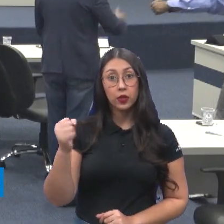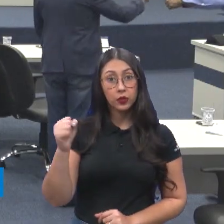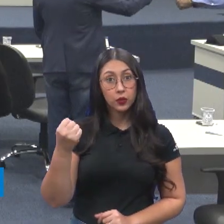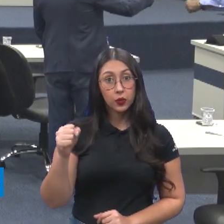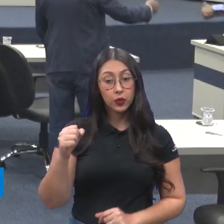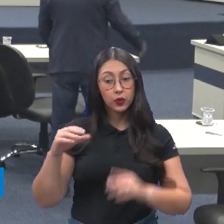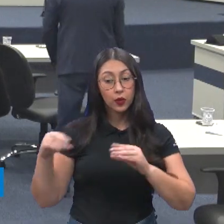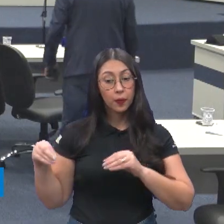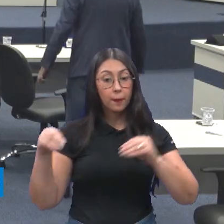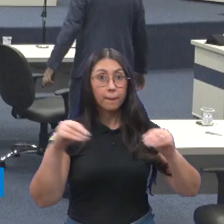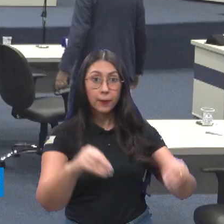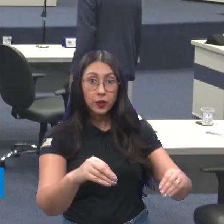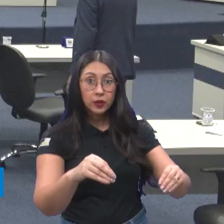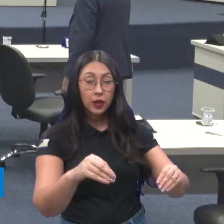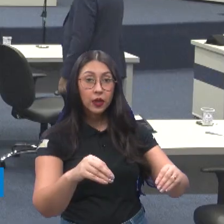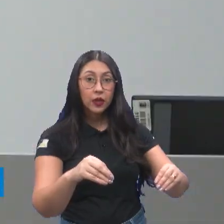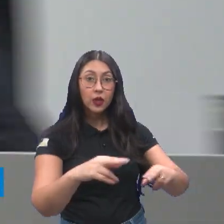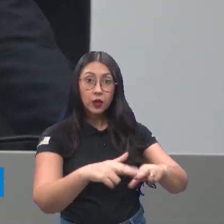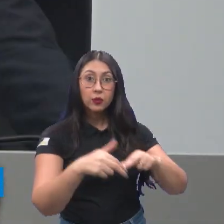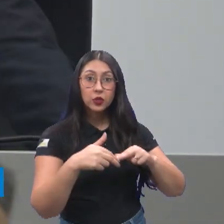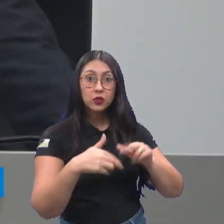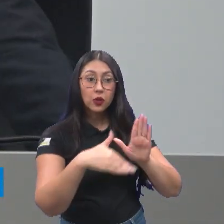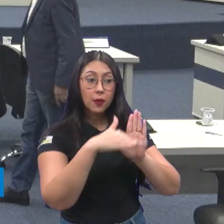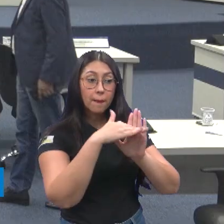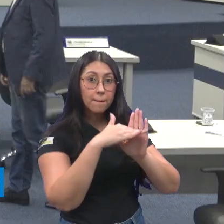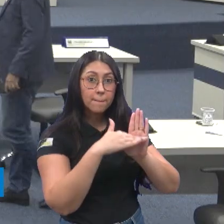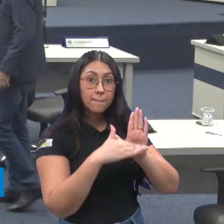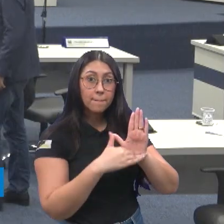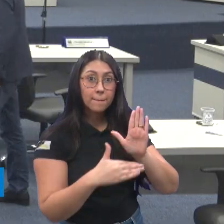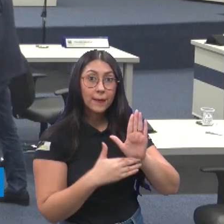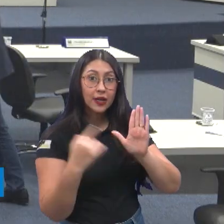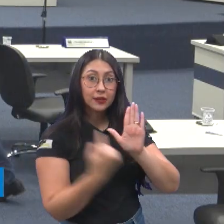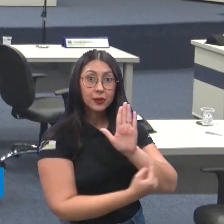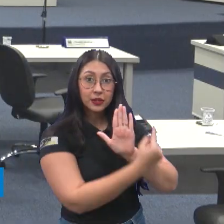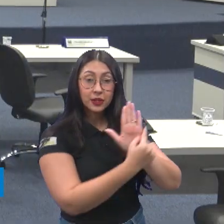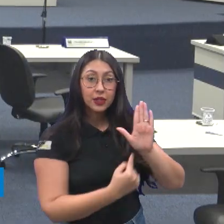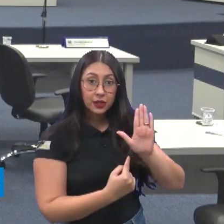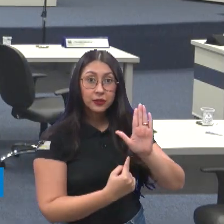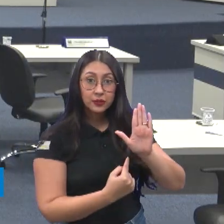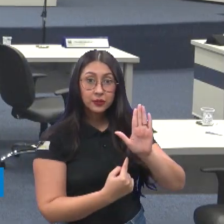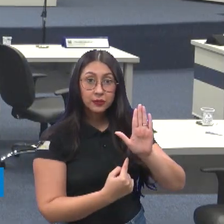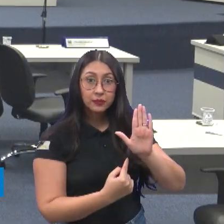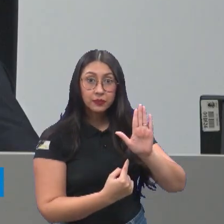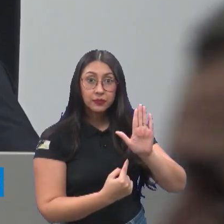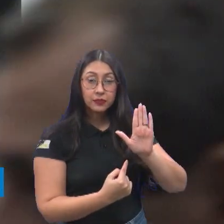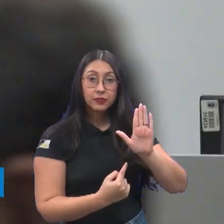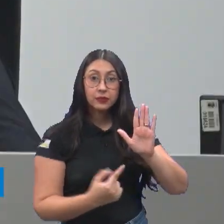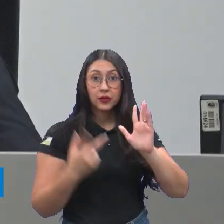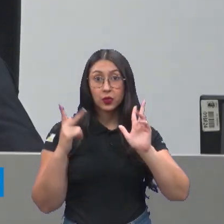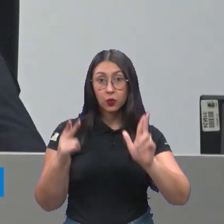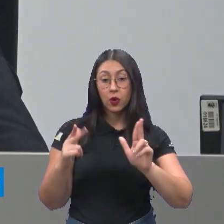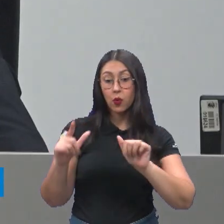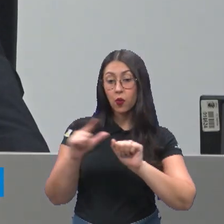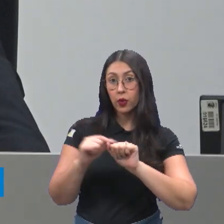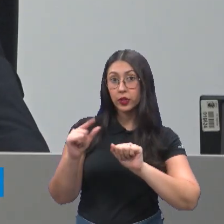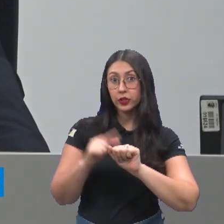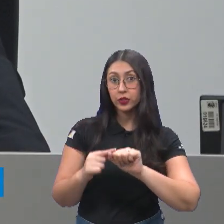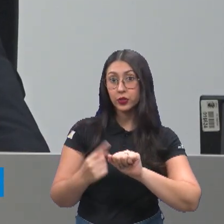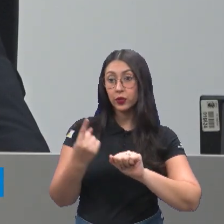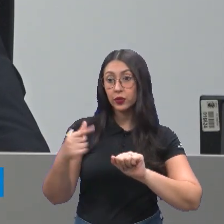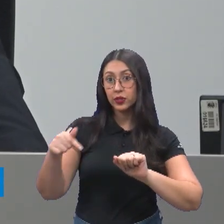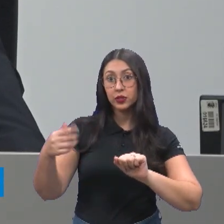19848/2025, os demais itens da ordem do dia encontram sobrestados, conforme determina o artigo 74 da Lei Orgânica